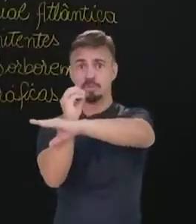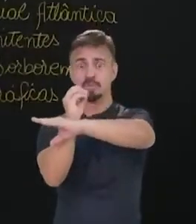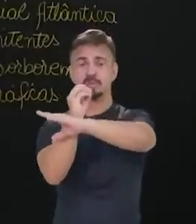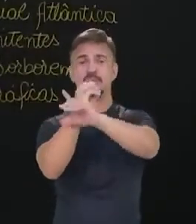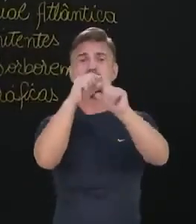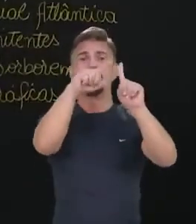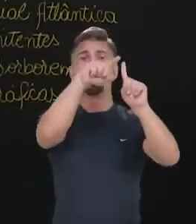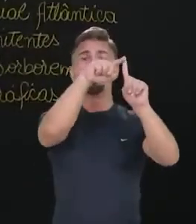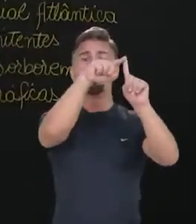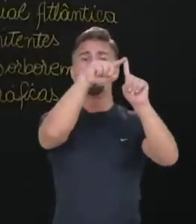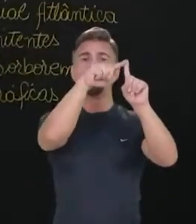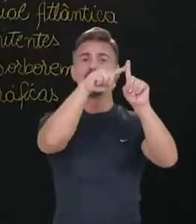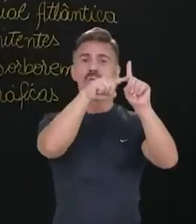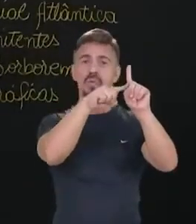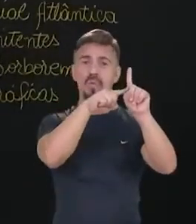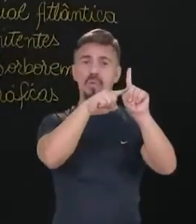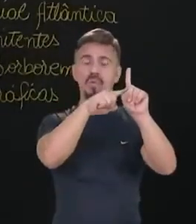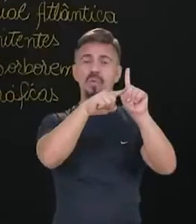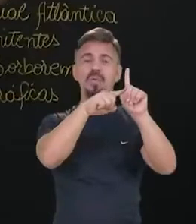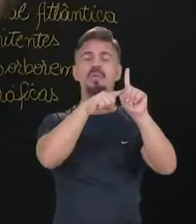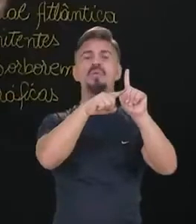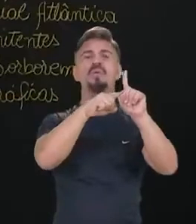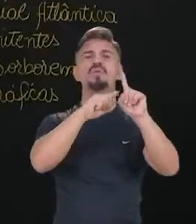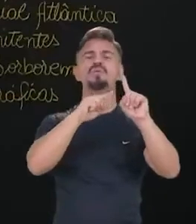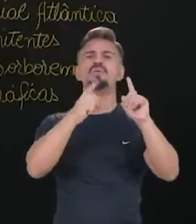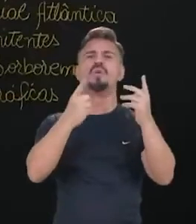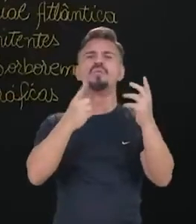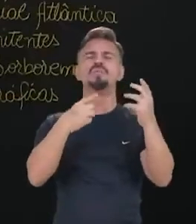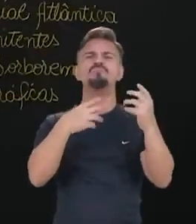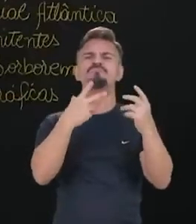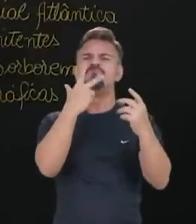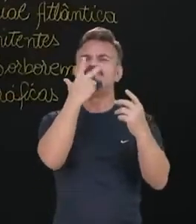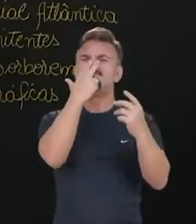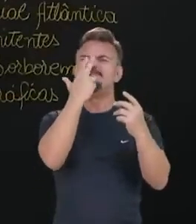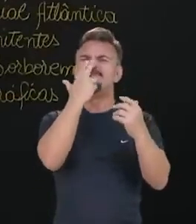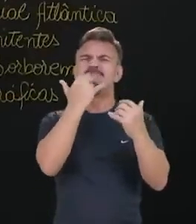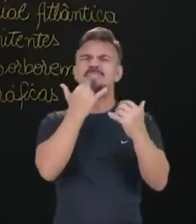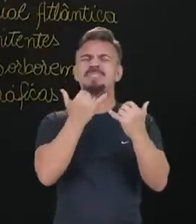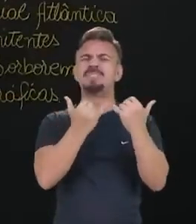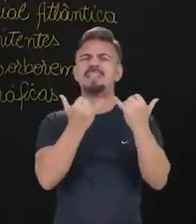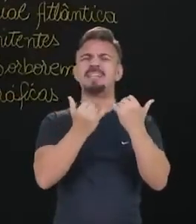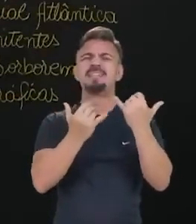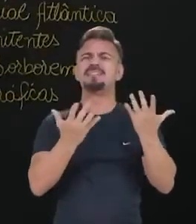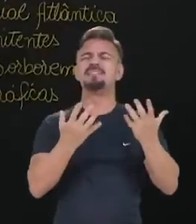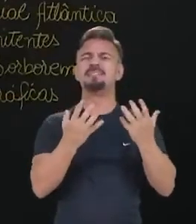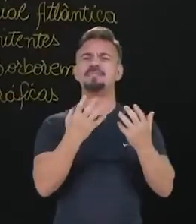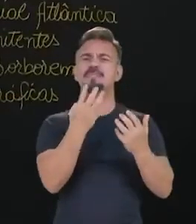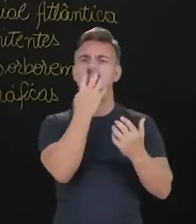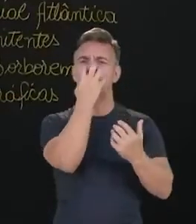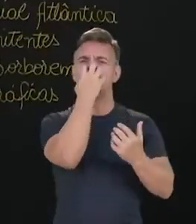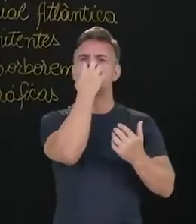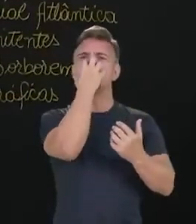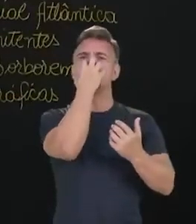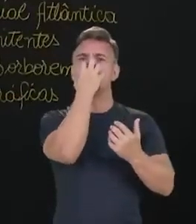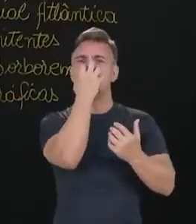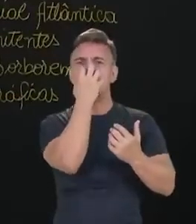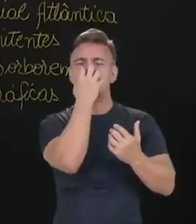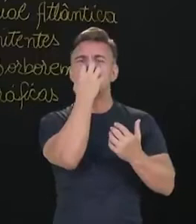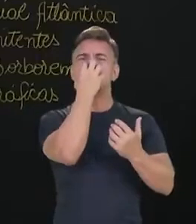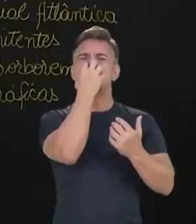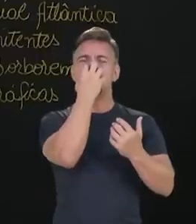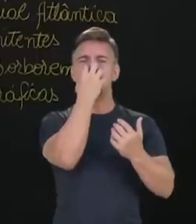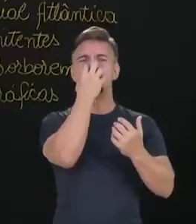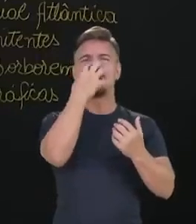da temperatura. E toda aquela umidade, que parece que você está com um inalador no rosto o tempo inteiro andando nessa região do